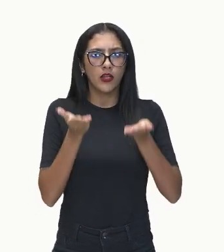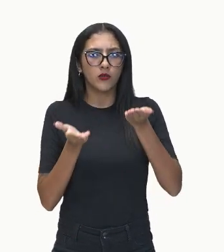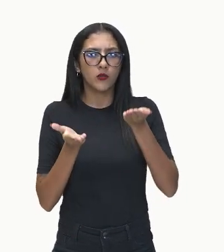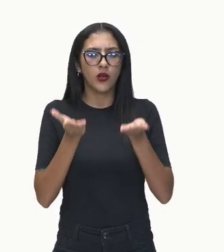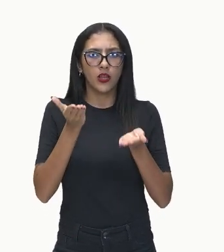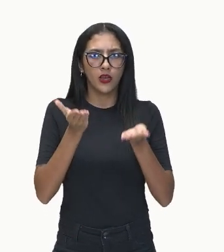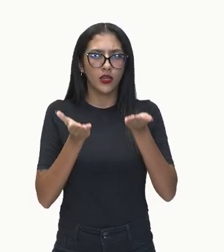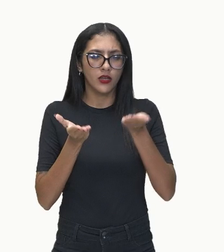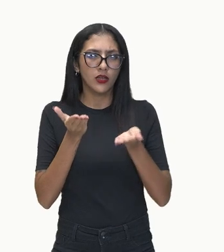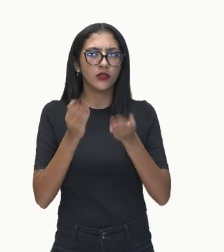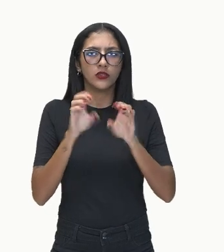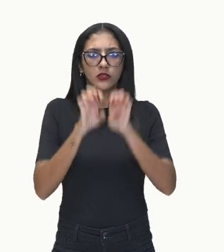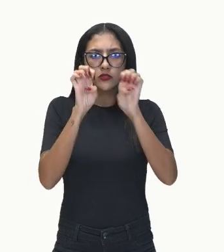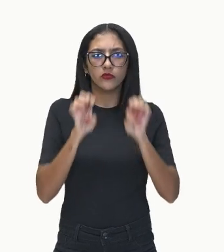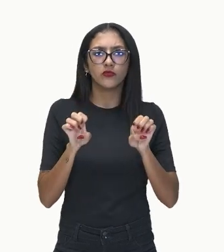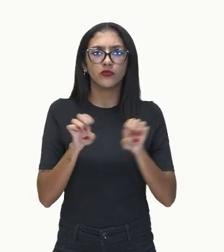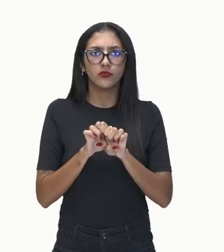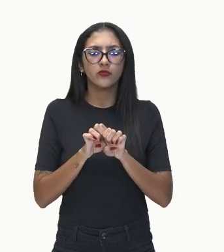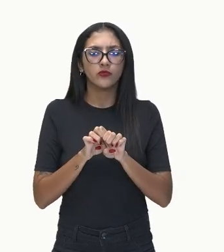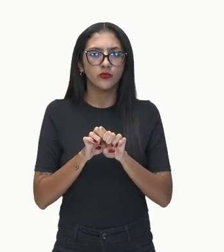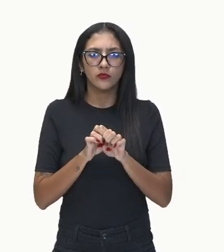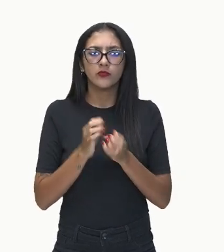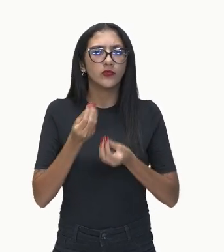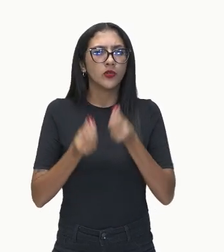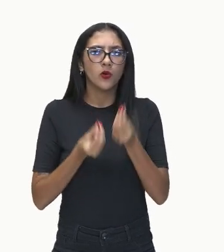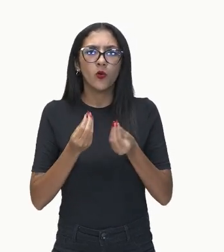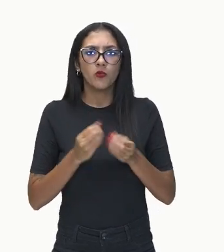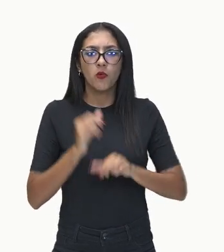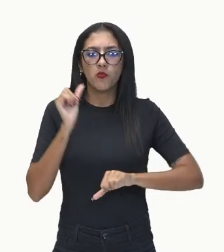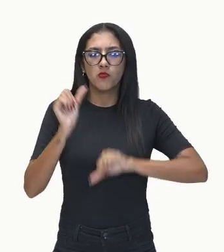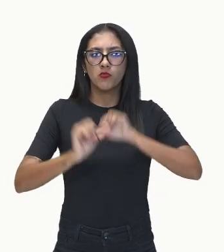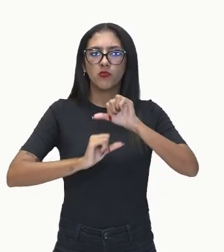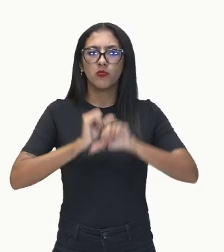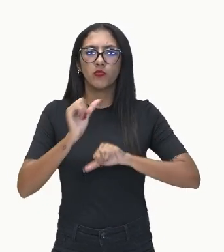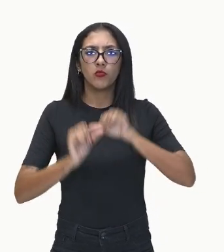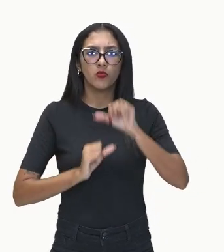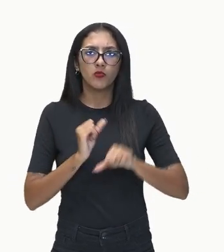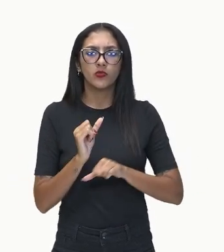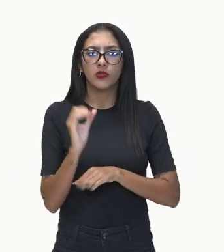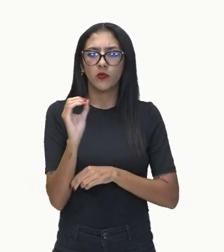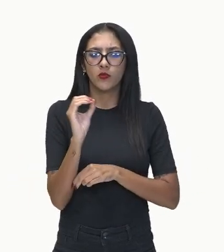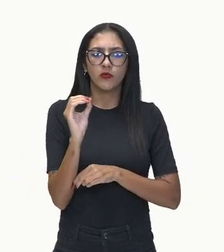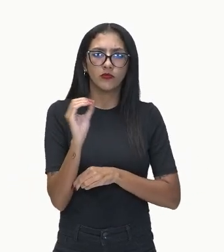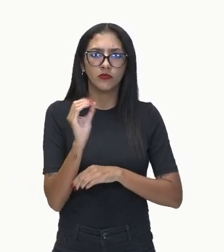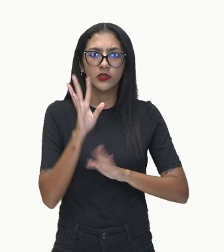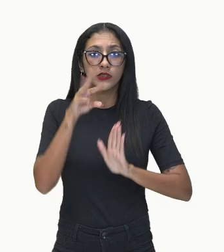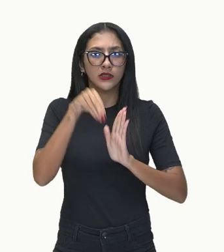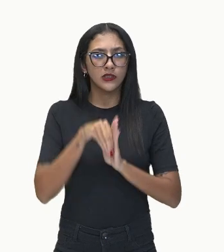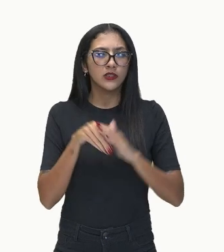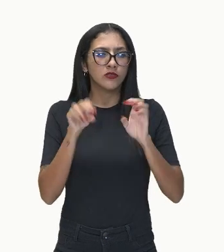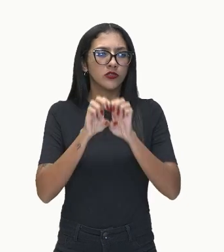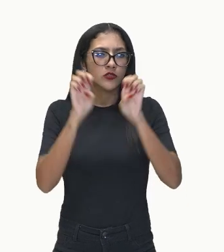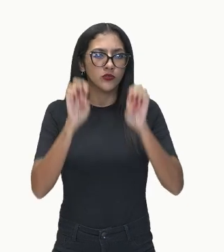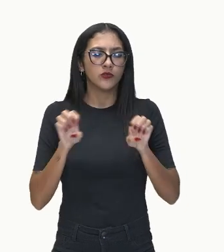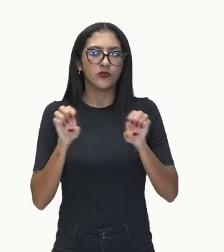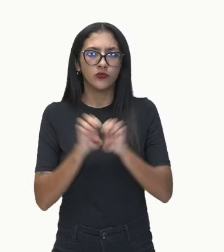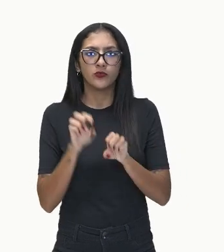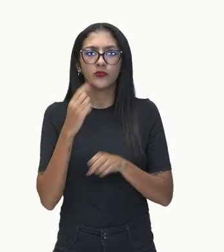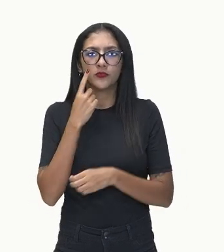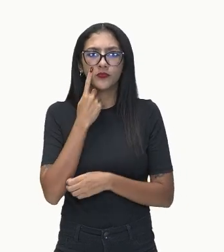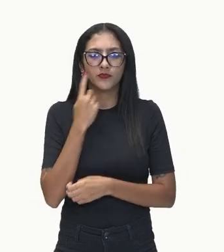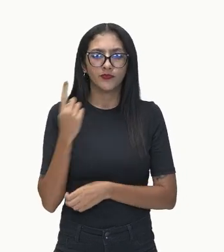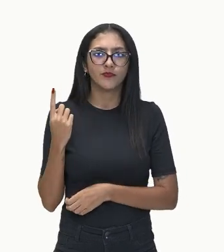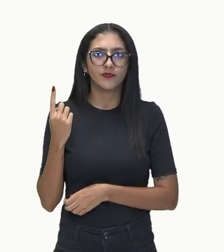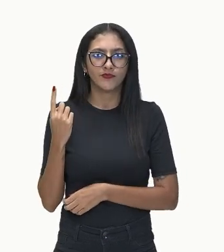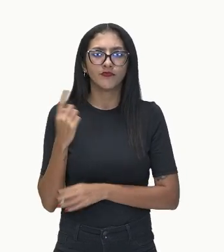uma isomeria em que ocorre a mudança na posição do heteroátomo. Então, ele está mudando de posição, ele saiu daqui e veio